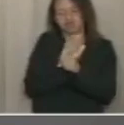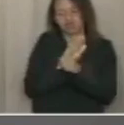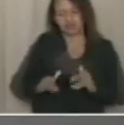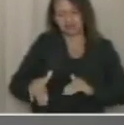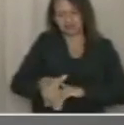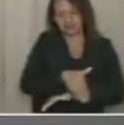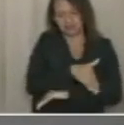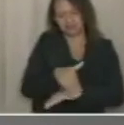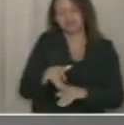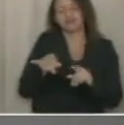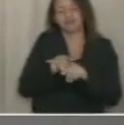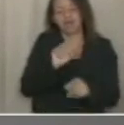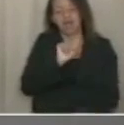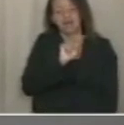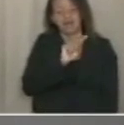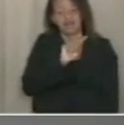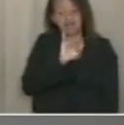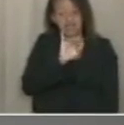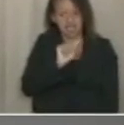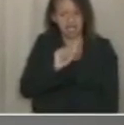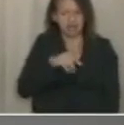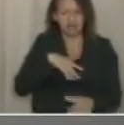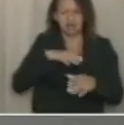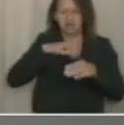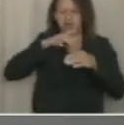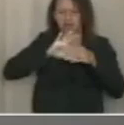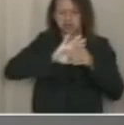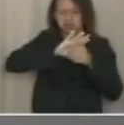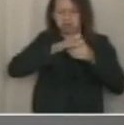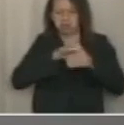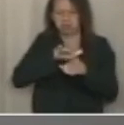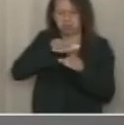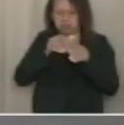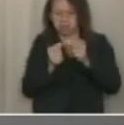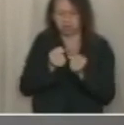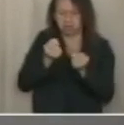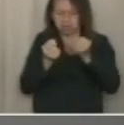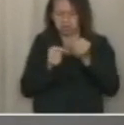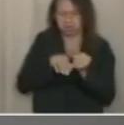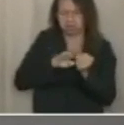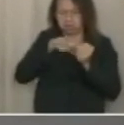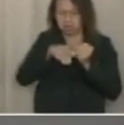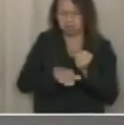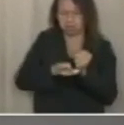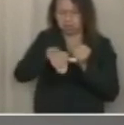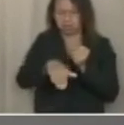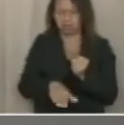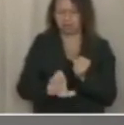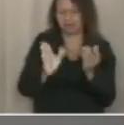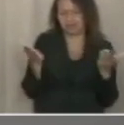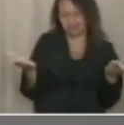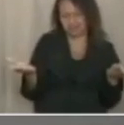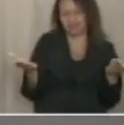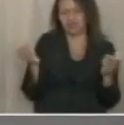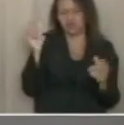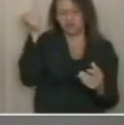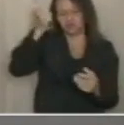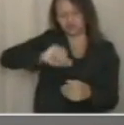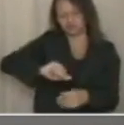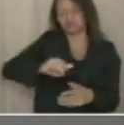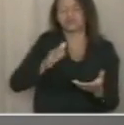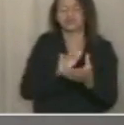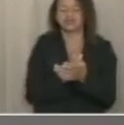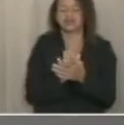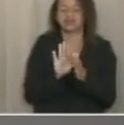sanitário é uma via bastante esburacada com os Paralelos formando os vários crateras na Via disto